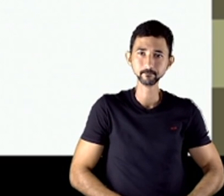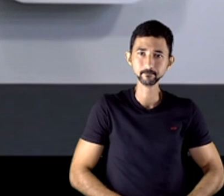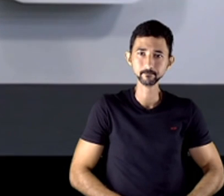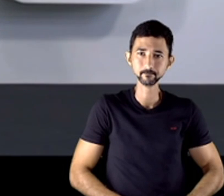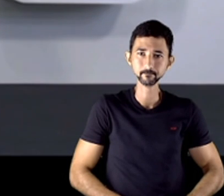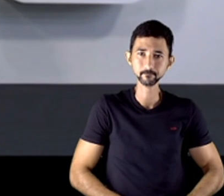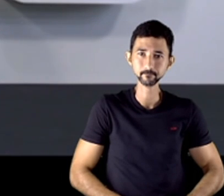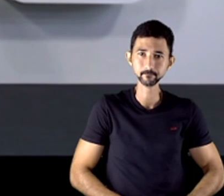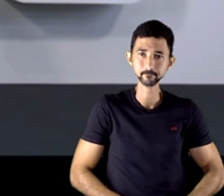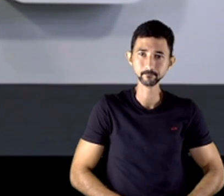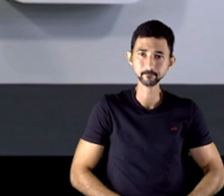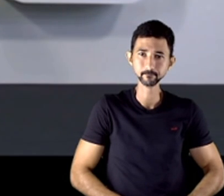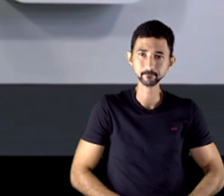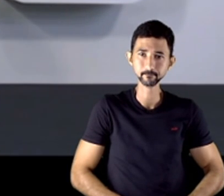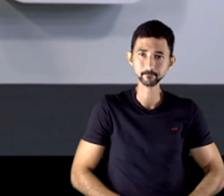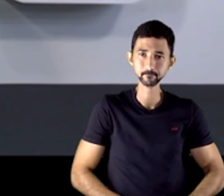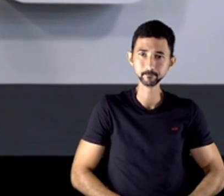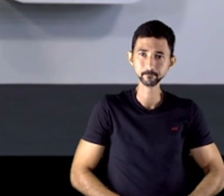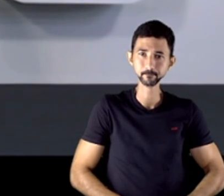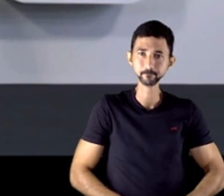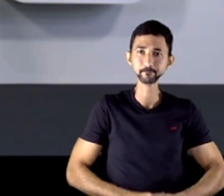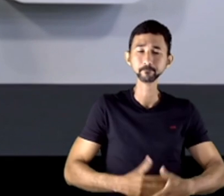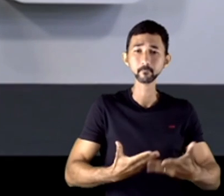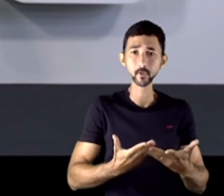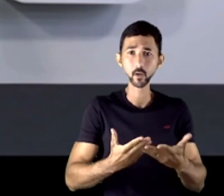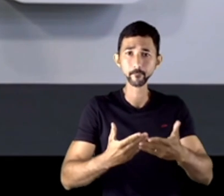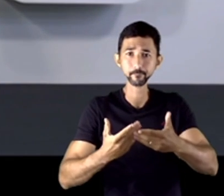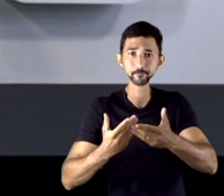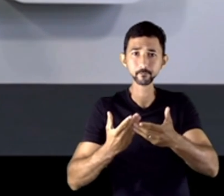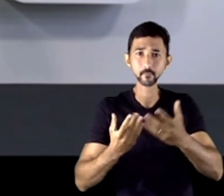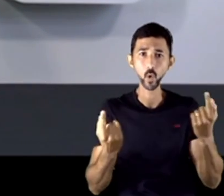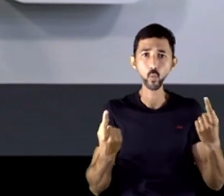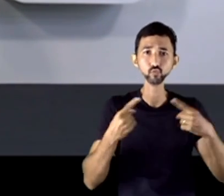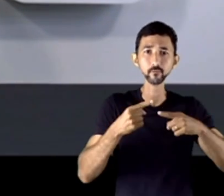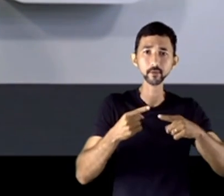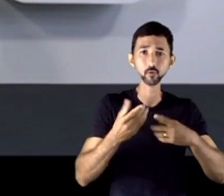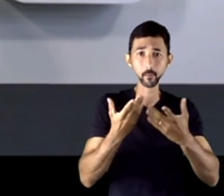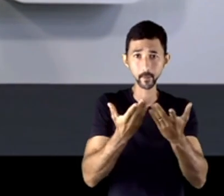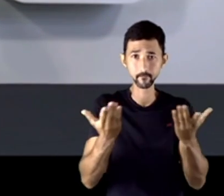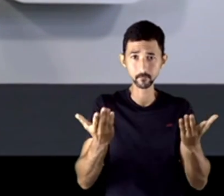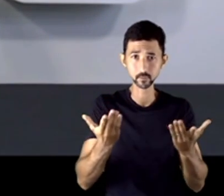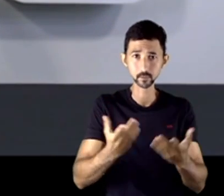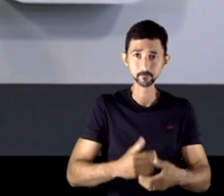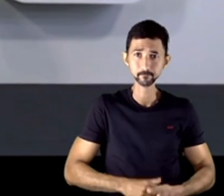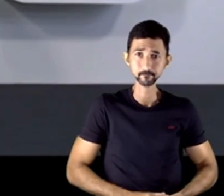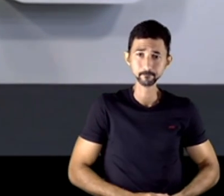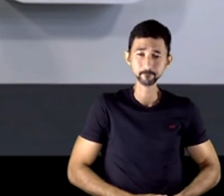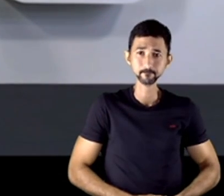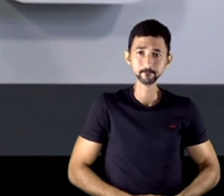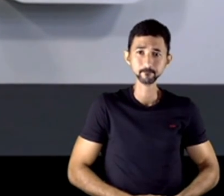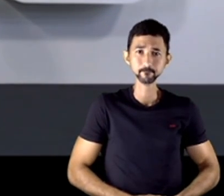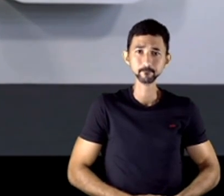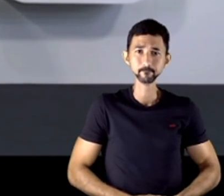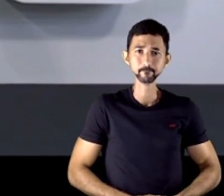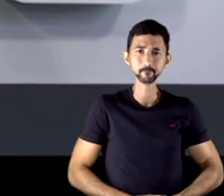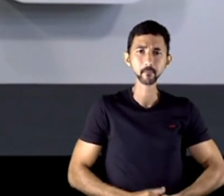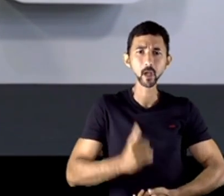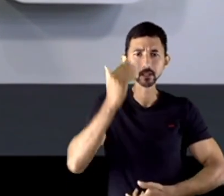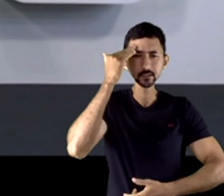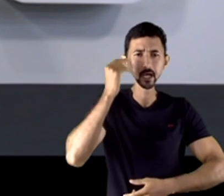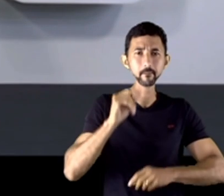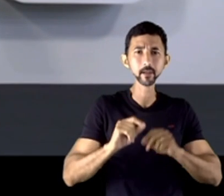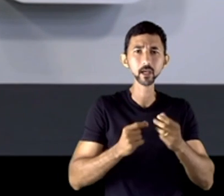Vem para mim agora. Então, nós separamos um desafio para vocês, tá? Para